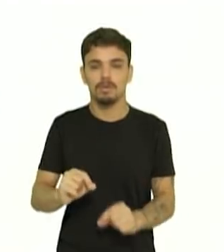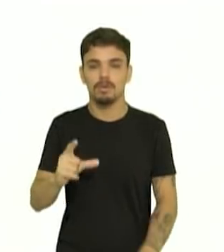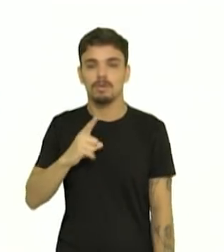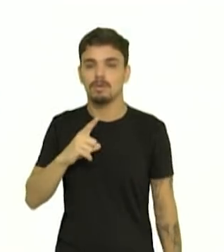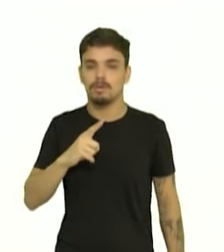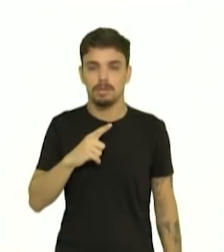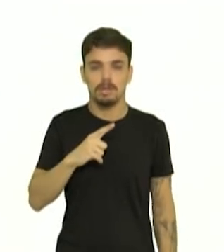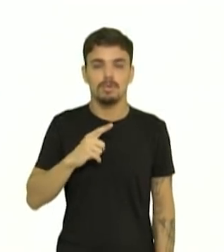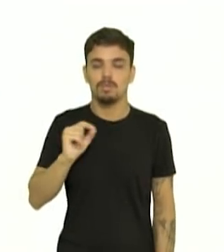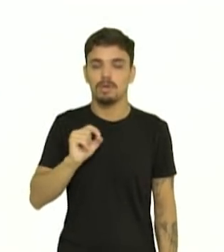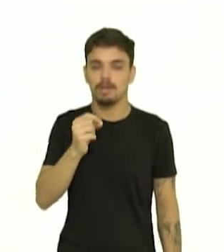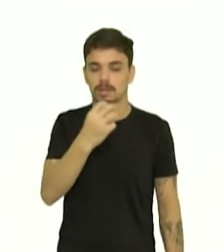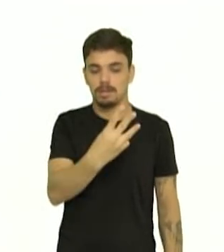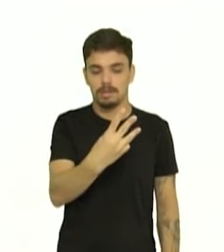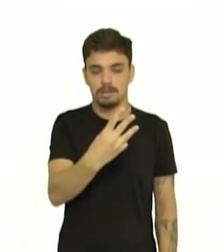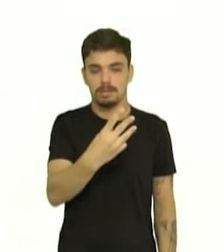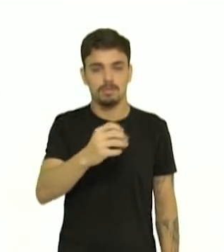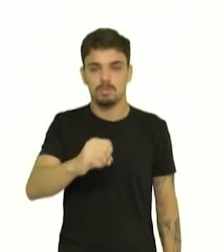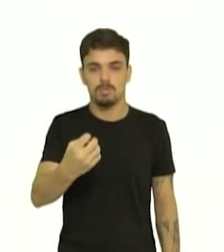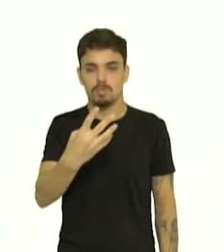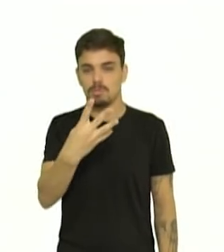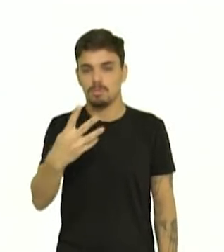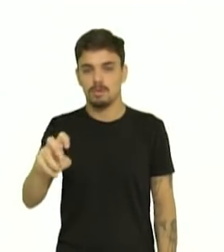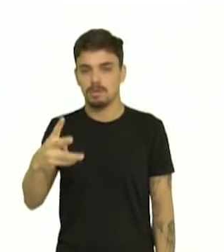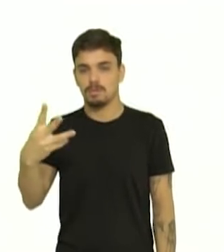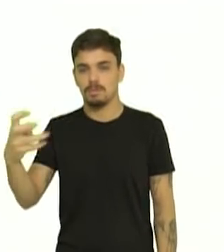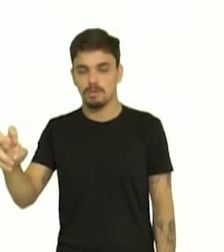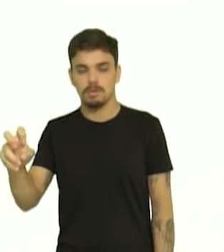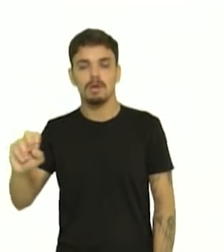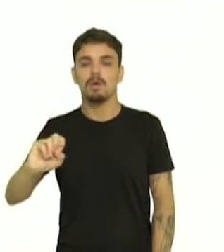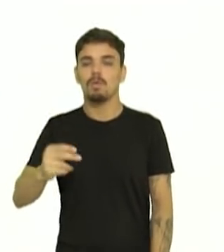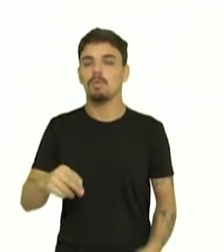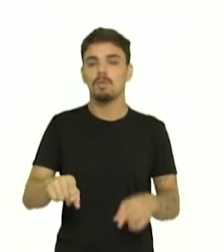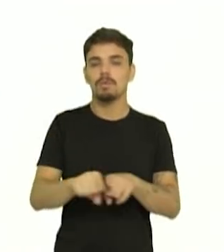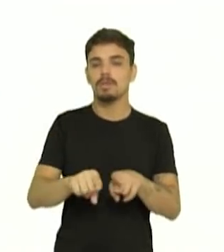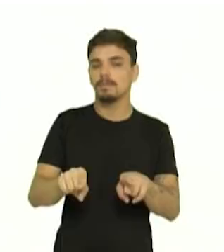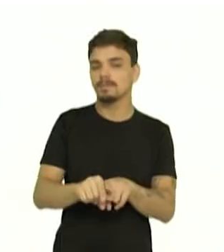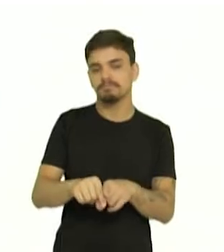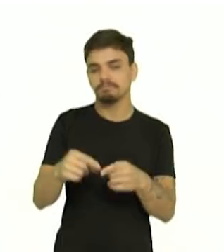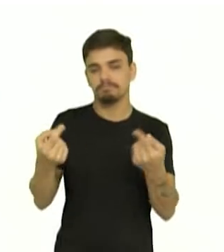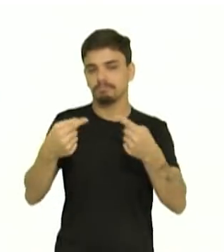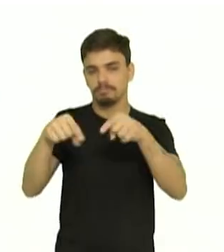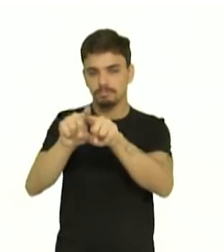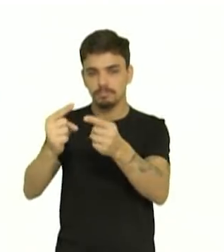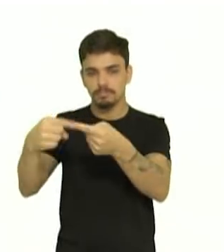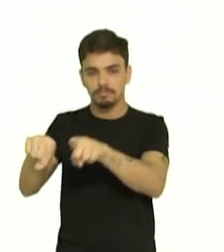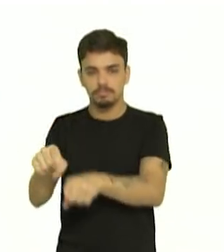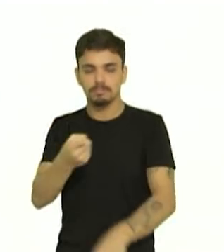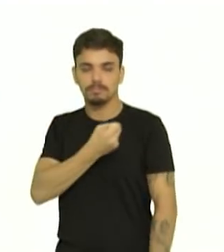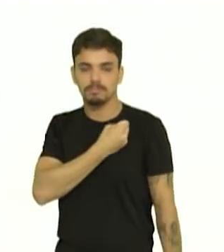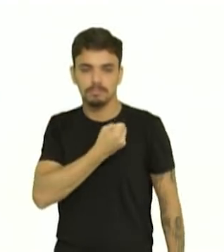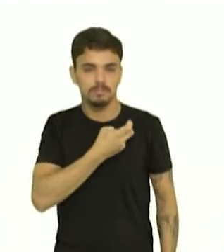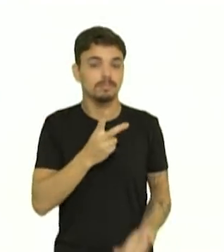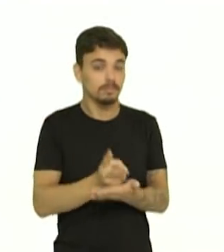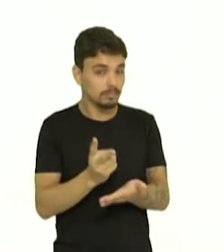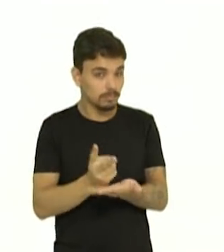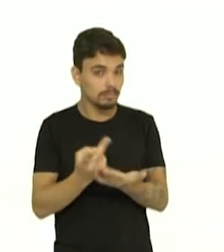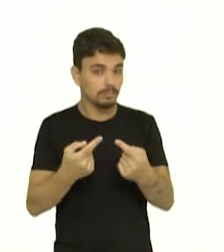o 3 ou é o 45, tá? Ou repete 1, ou repete 2, ou repete 3, que se